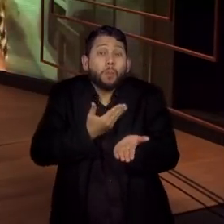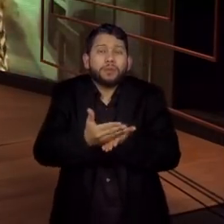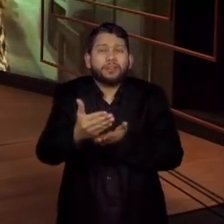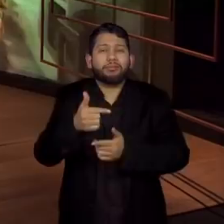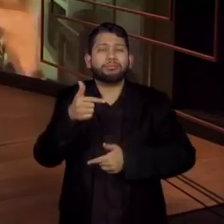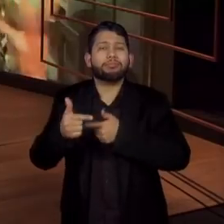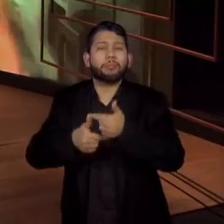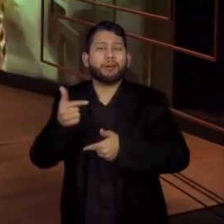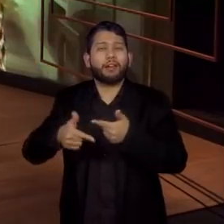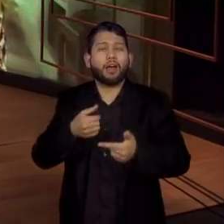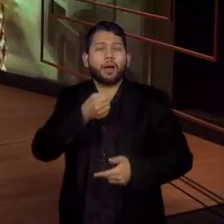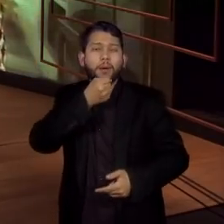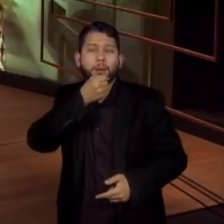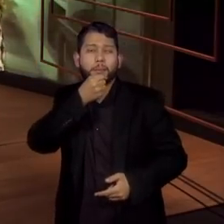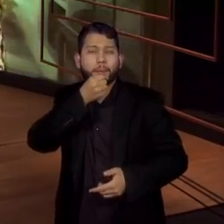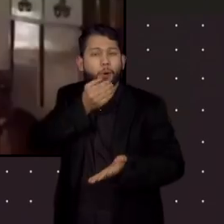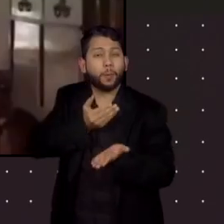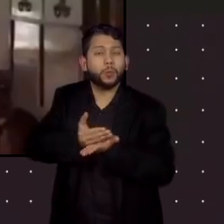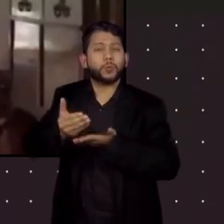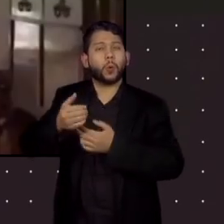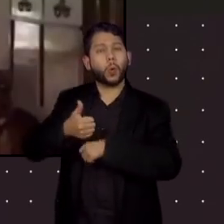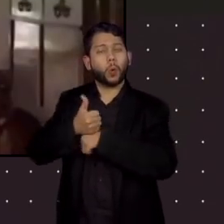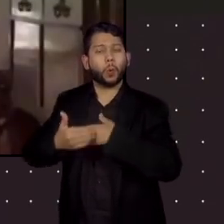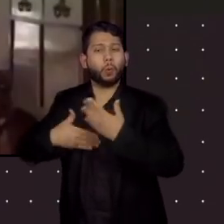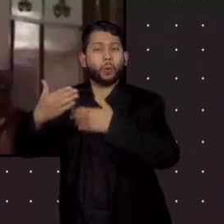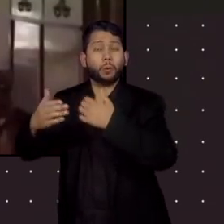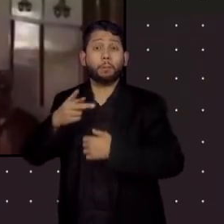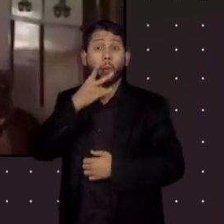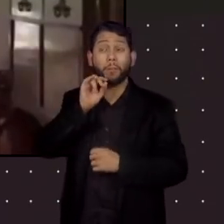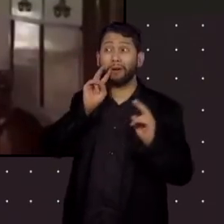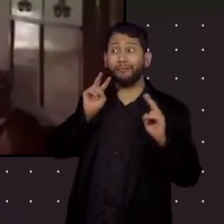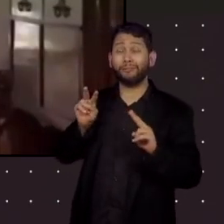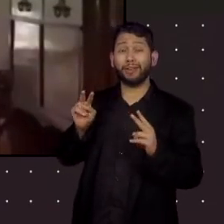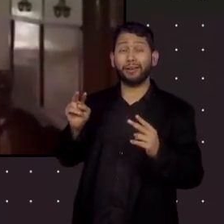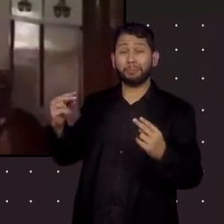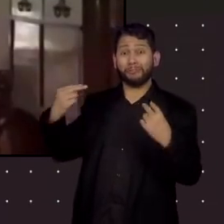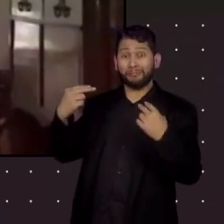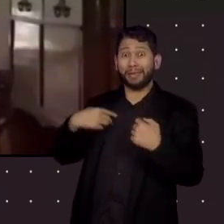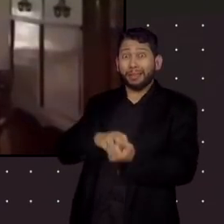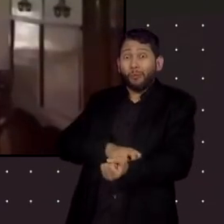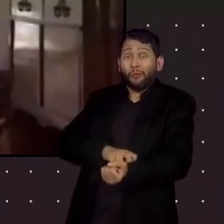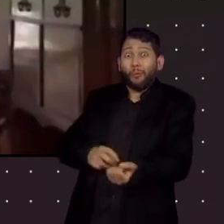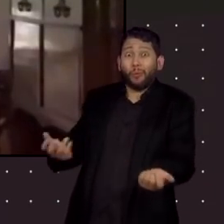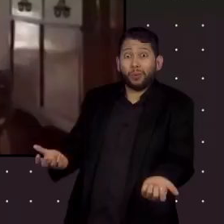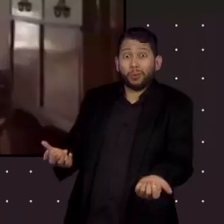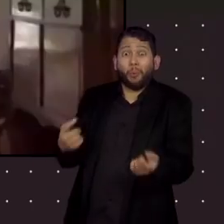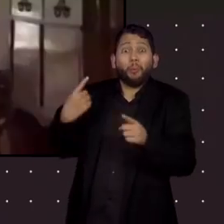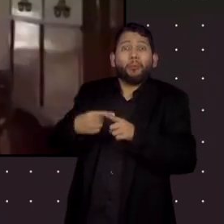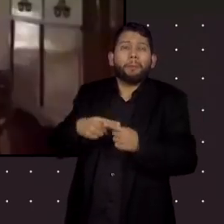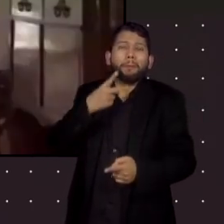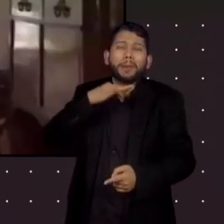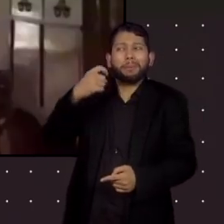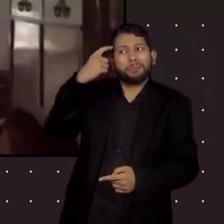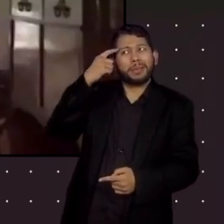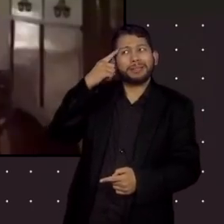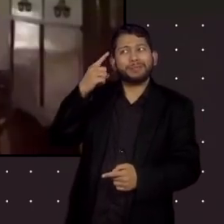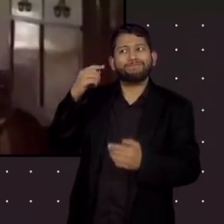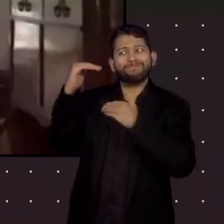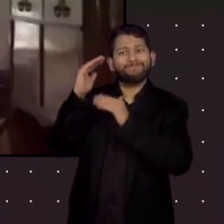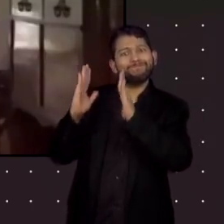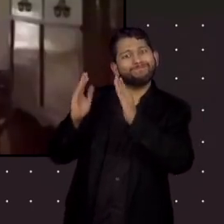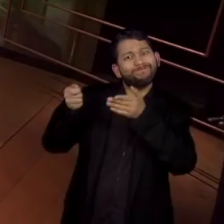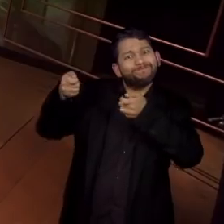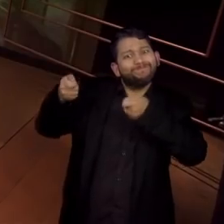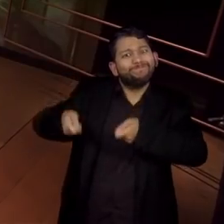a iniciar as coisas acontecendo, ele ficou muito nervoso, porque é uma concepção assim, mais rígida, assim,